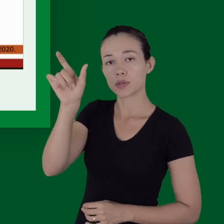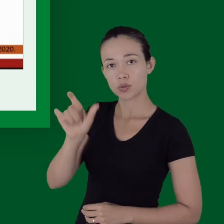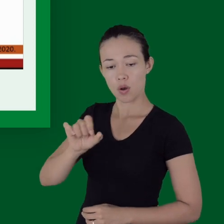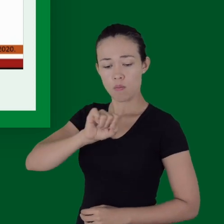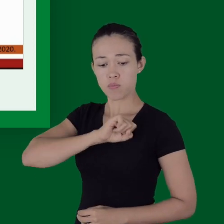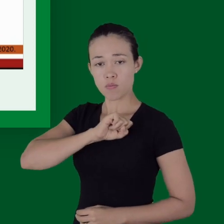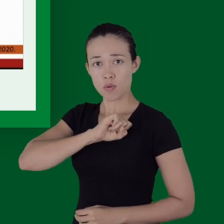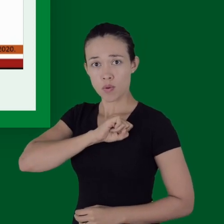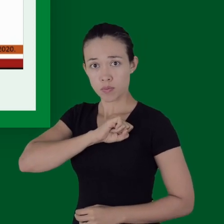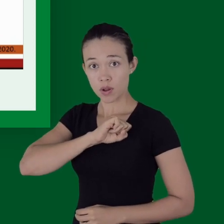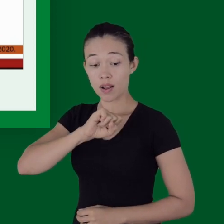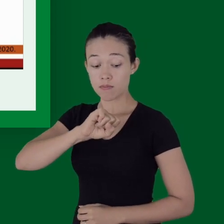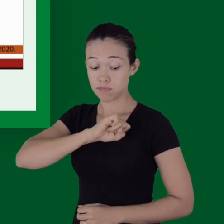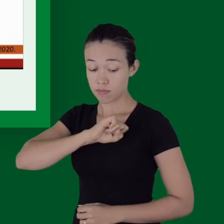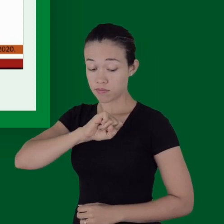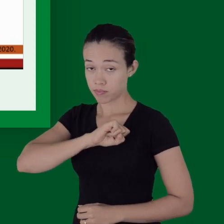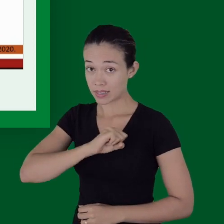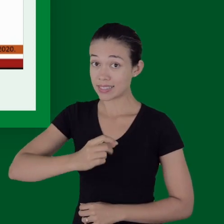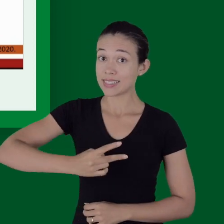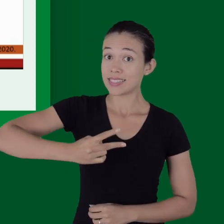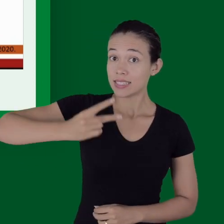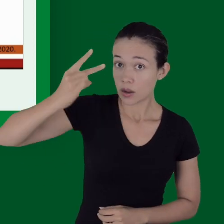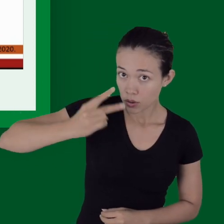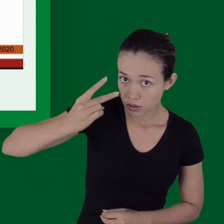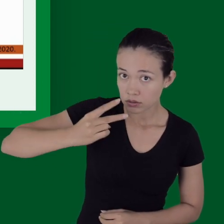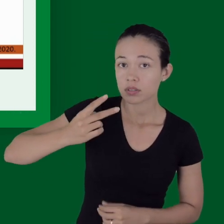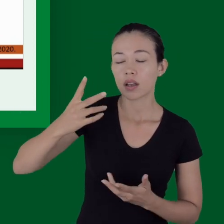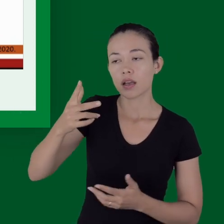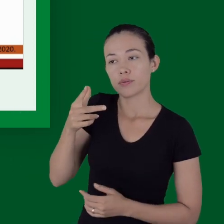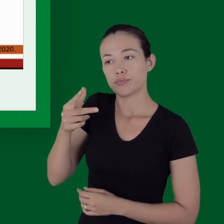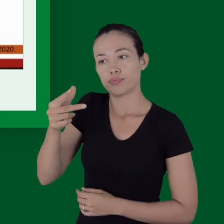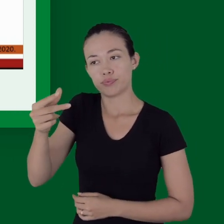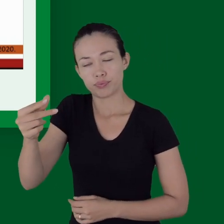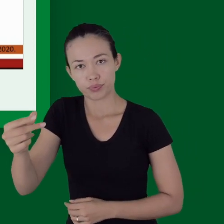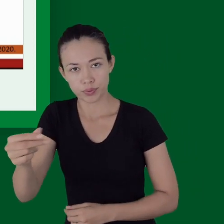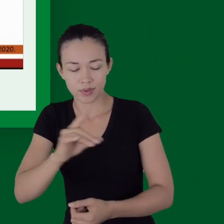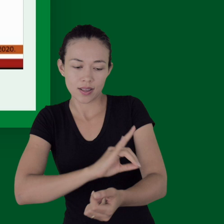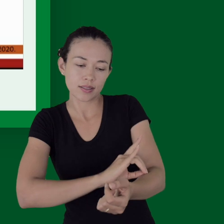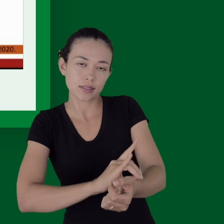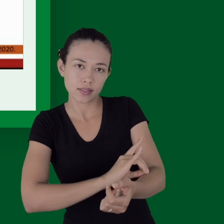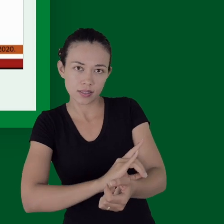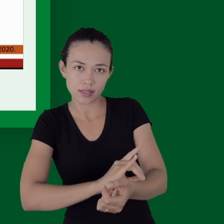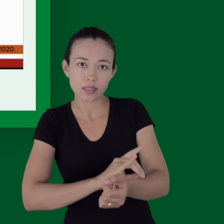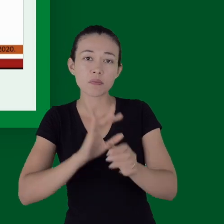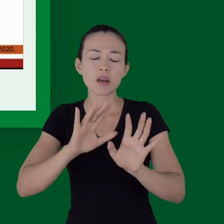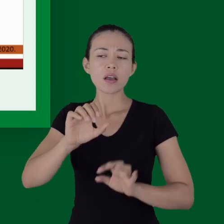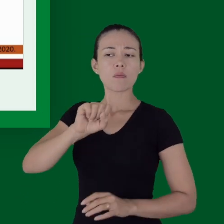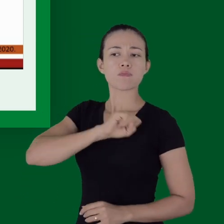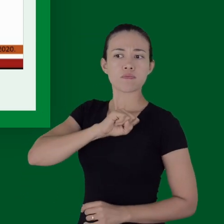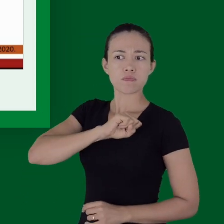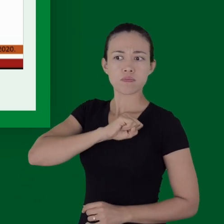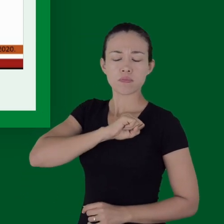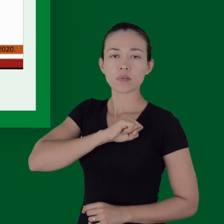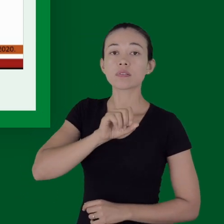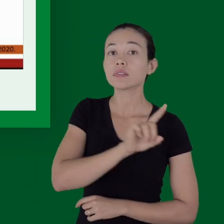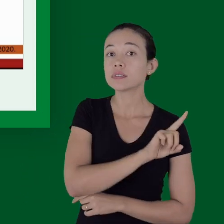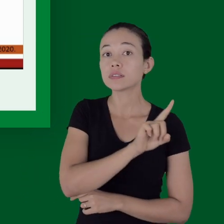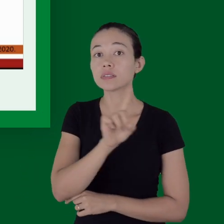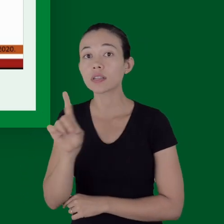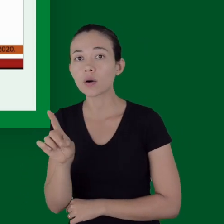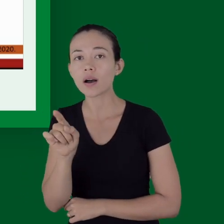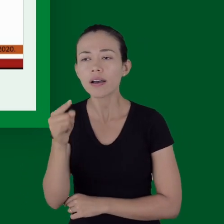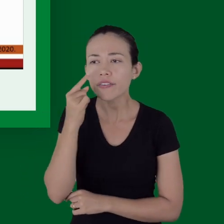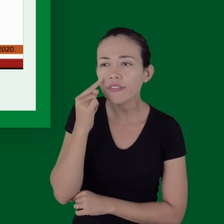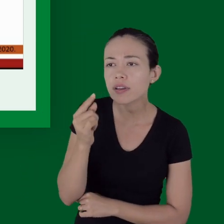inicia a adrenalina após o segundo choque. E já nos ritmos não chocáveis, a espistolia, assim que o